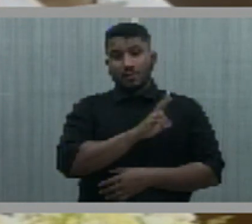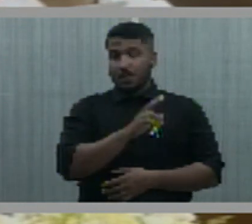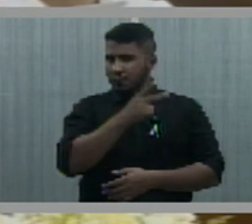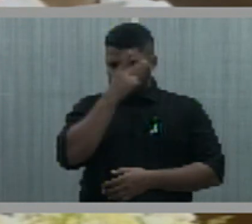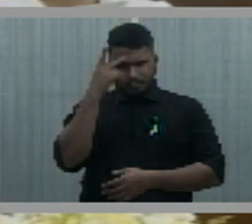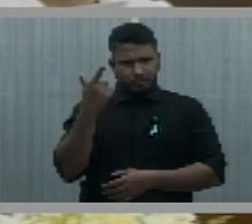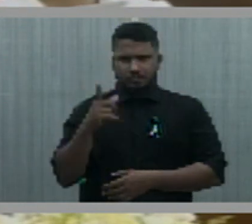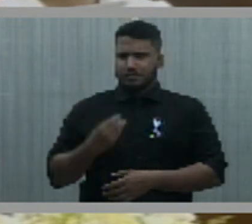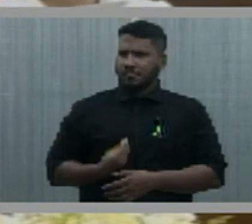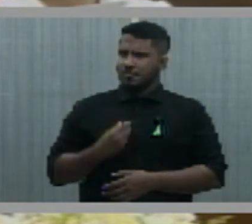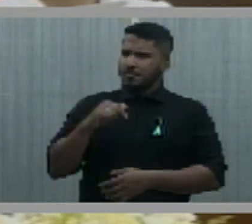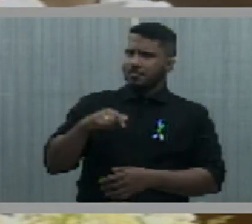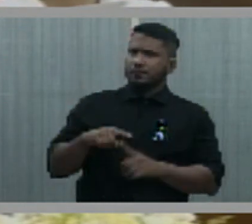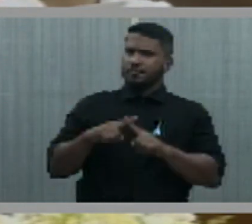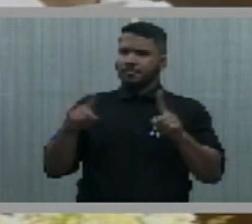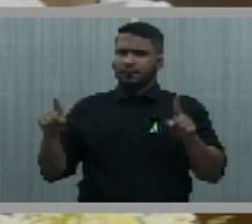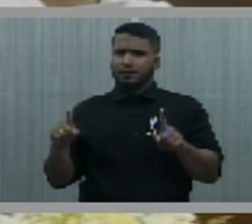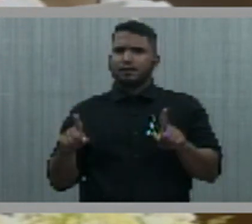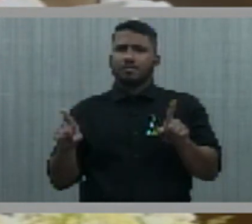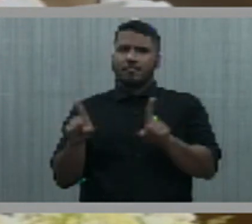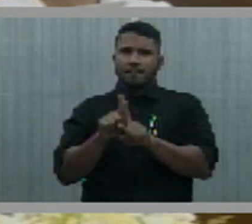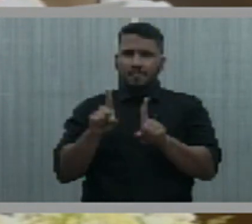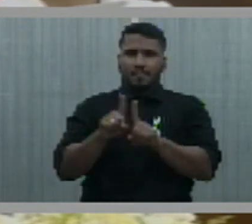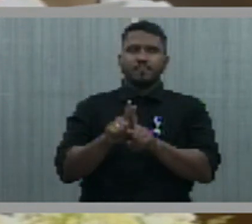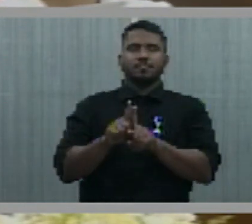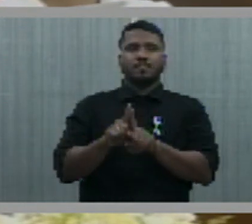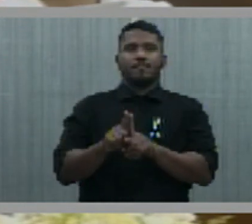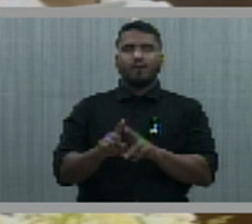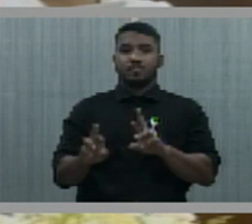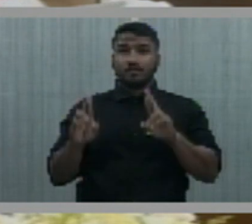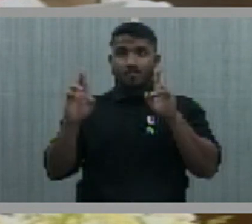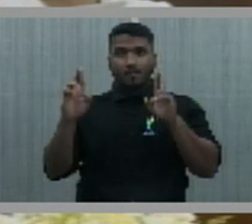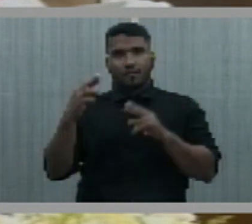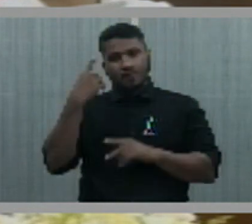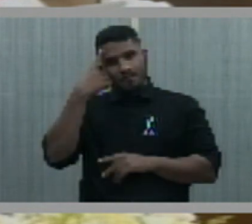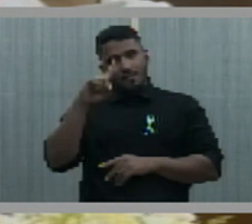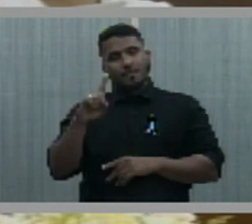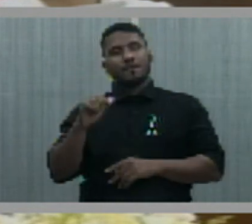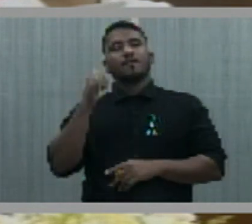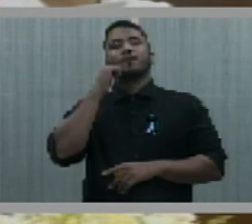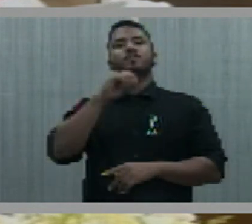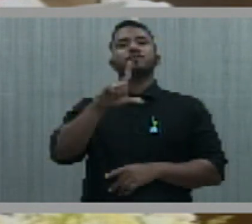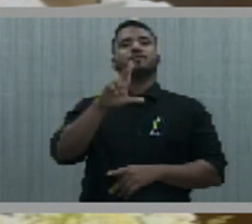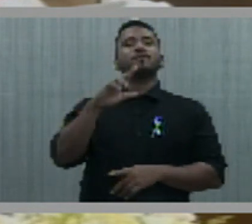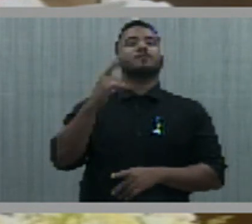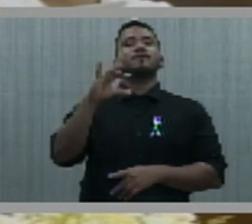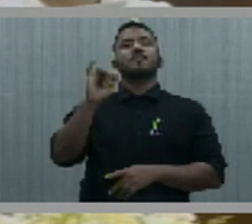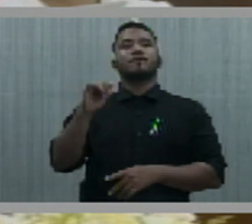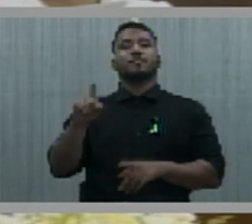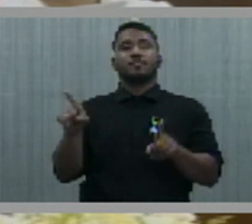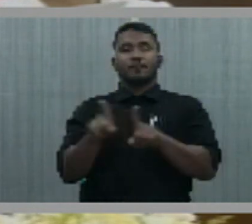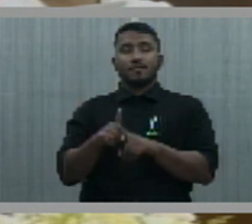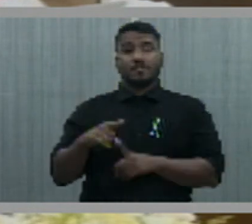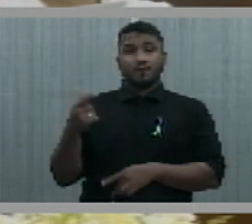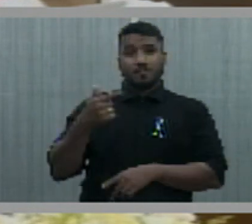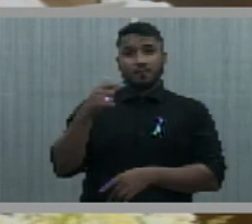presente, acredito, mas que foi uma grande também torcedora por esse momento, a Lúcia Costureira, nossa suplente